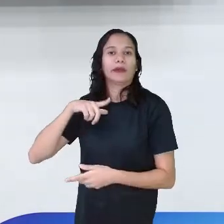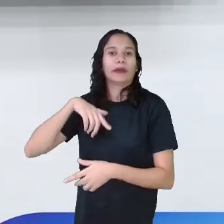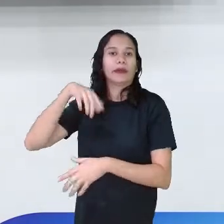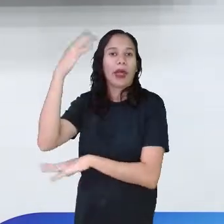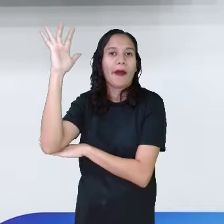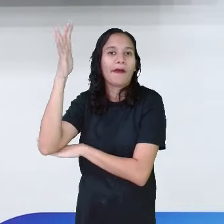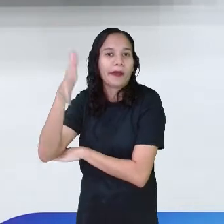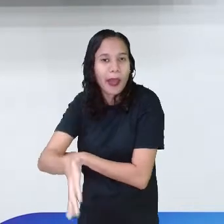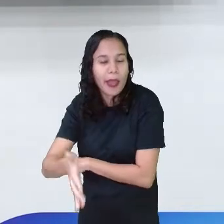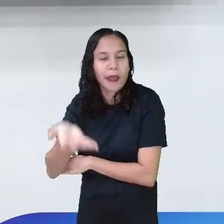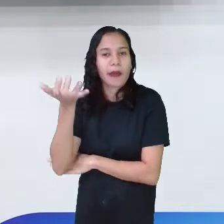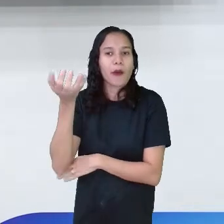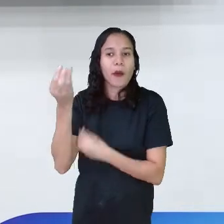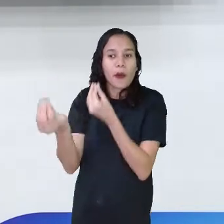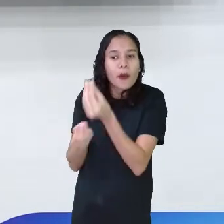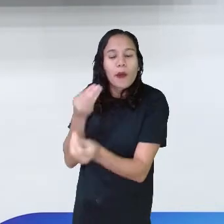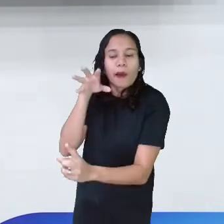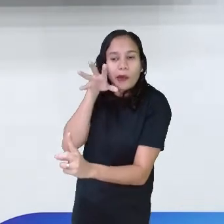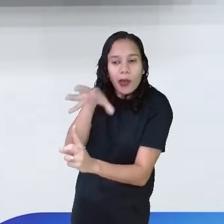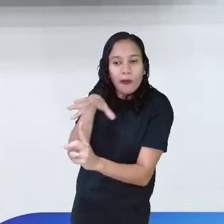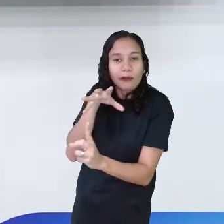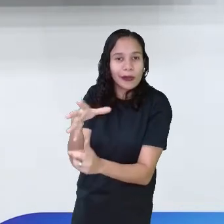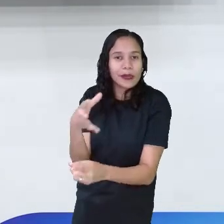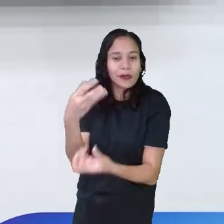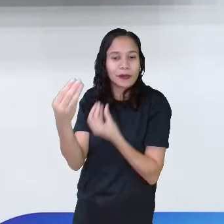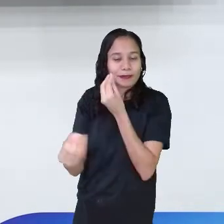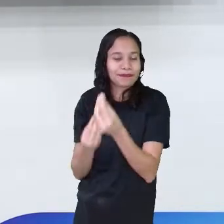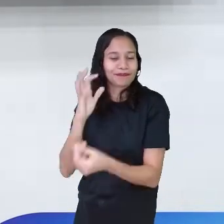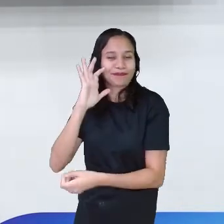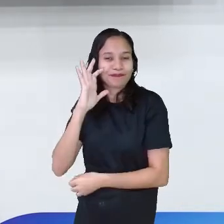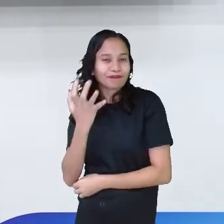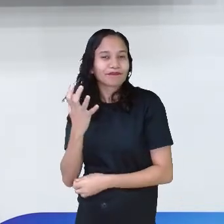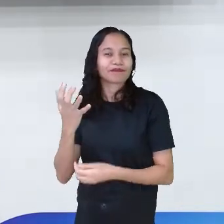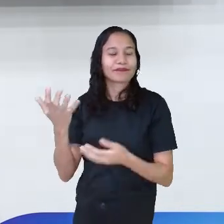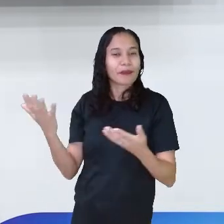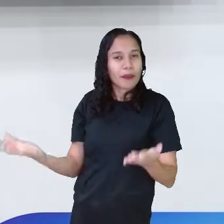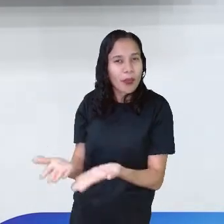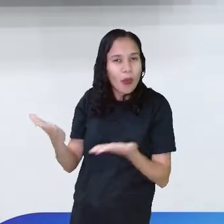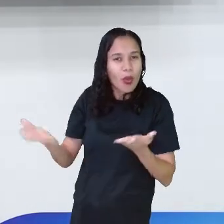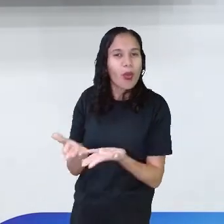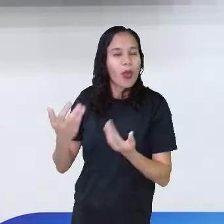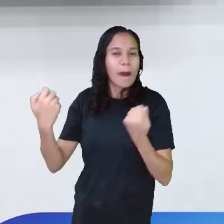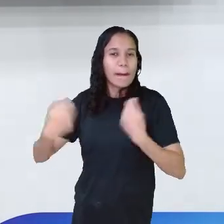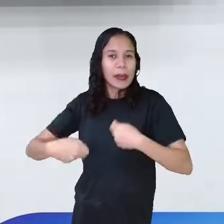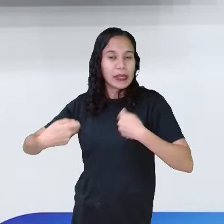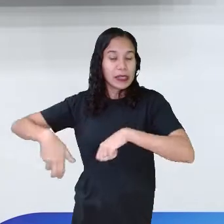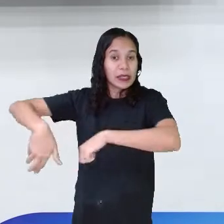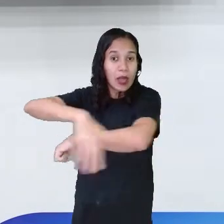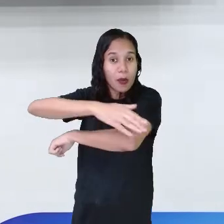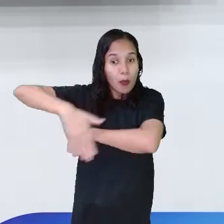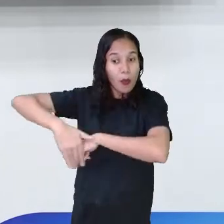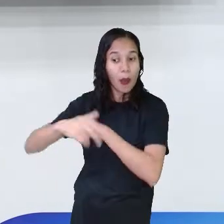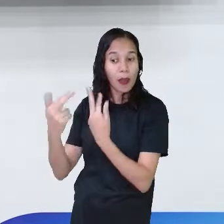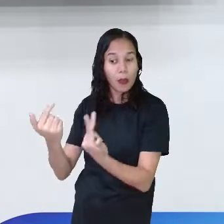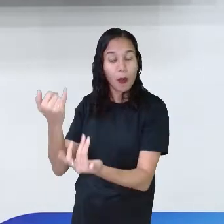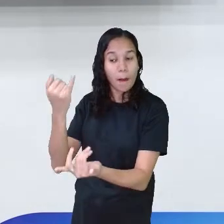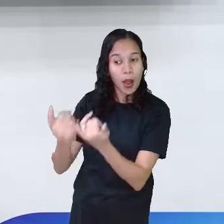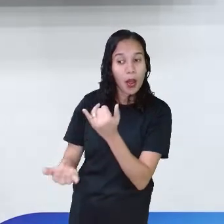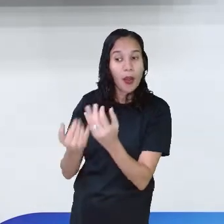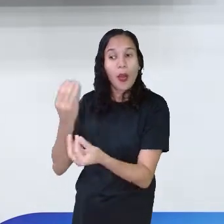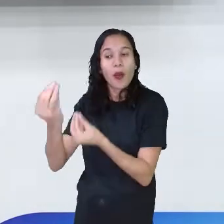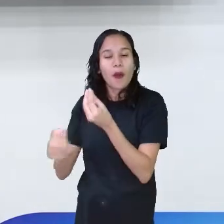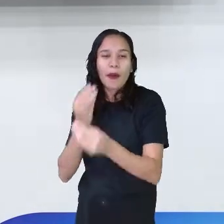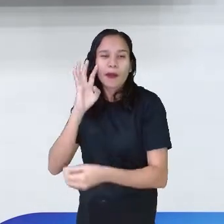aconteceu, o que poderia ter sido feito para que não acontecesse, o que deve acontecer numa rua que tem um caso parecido com